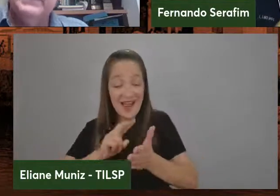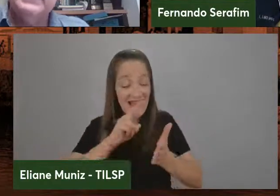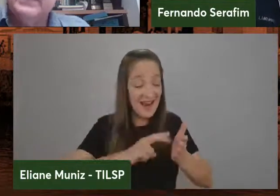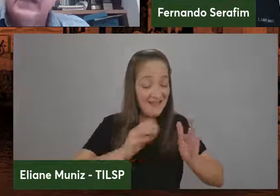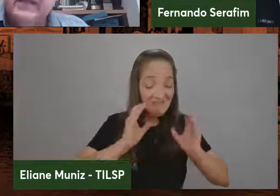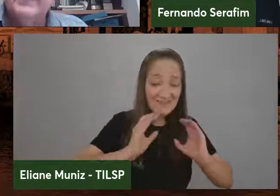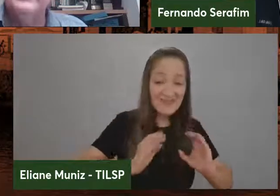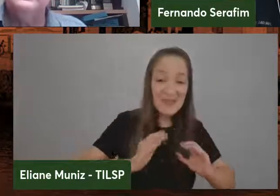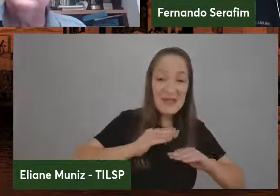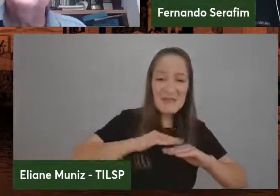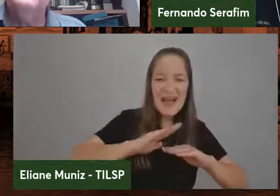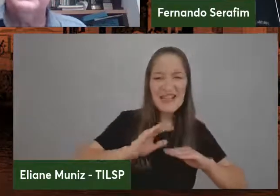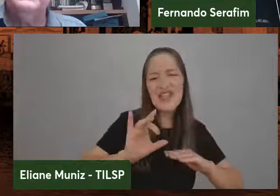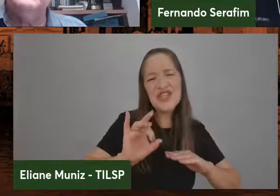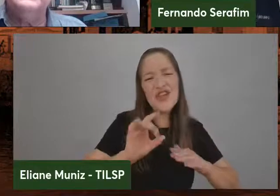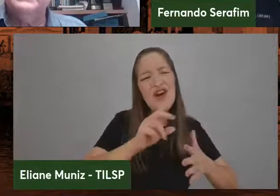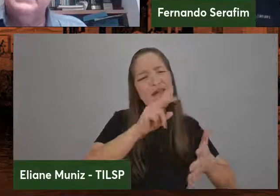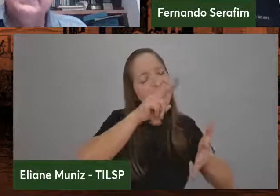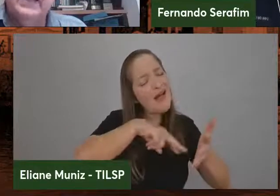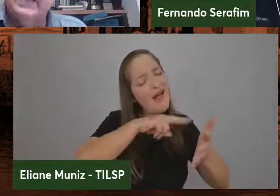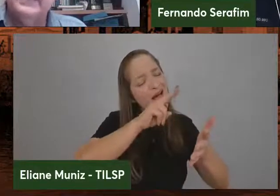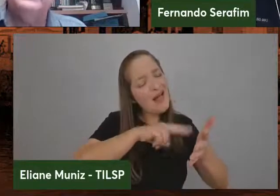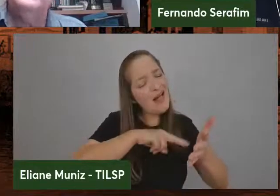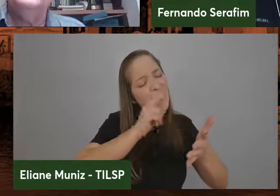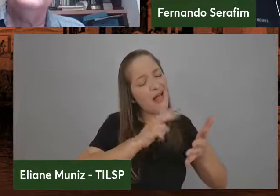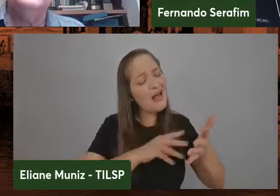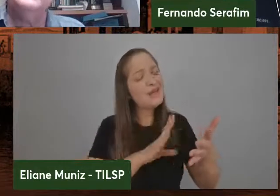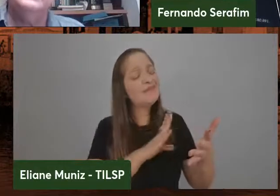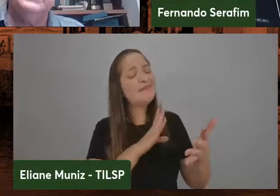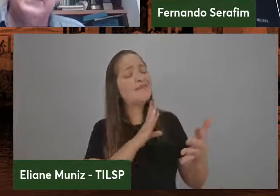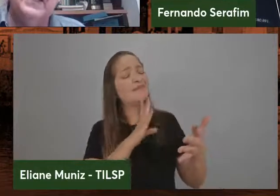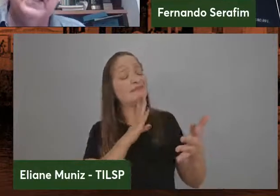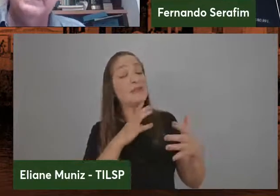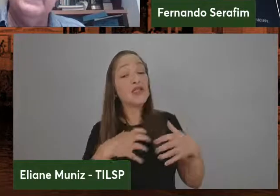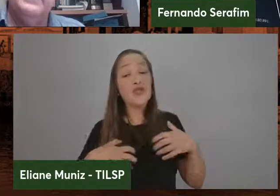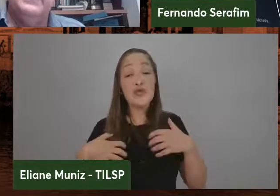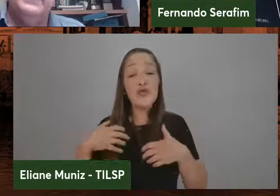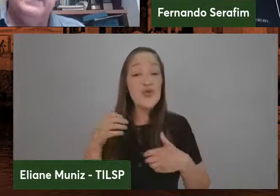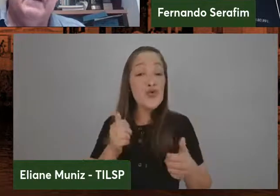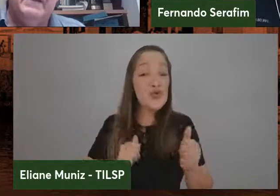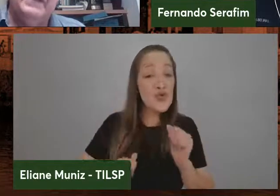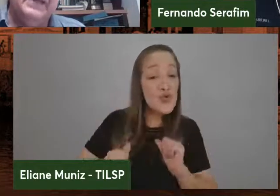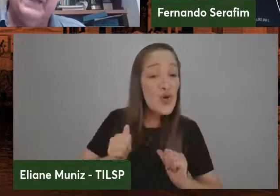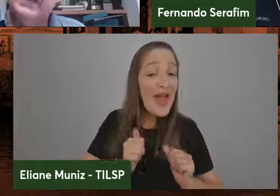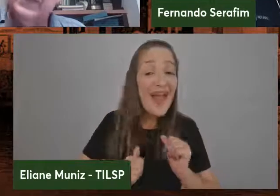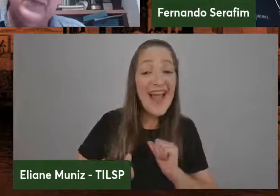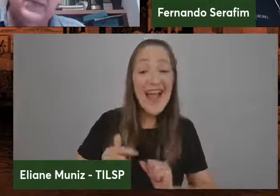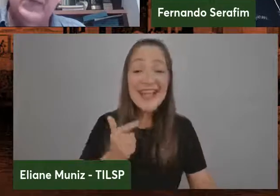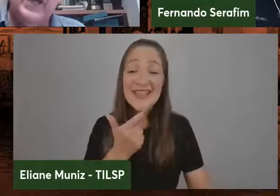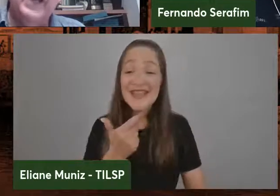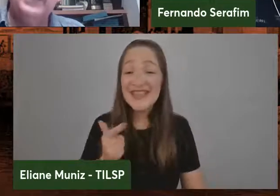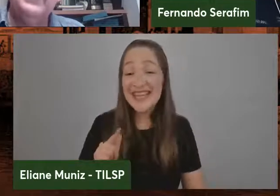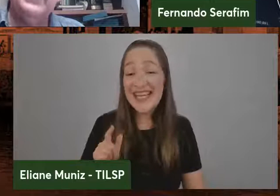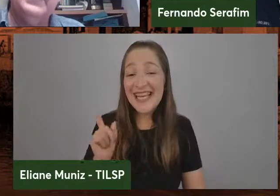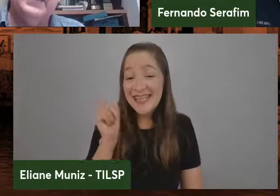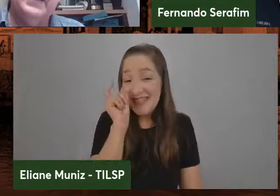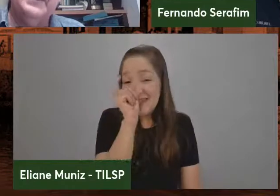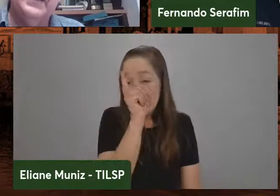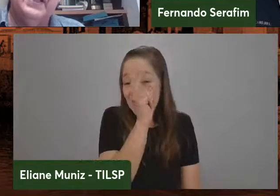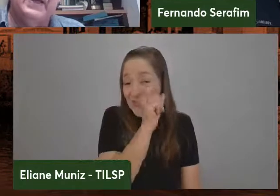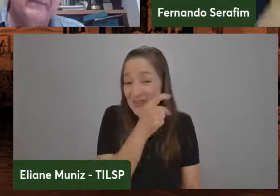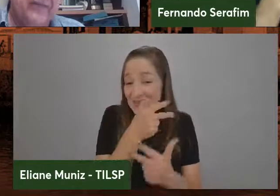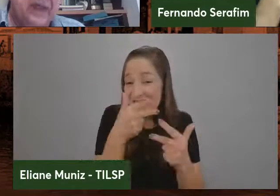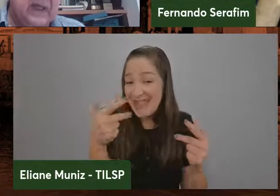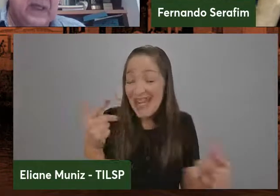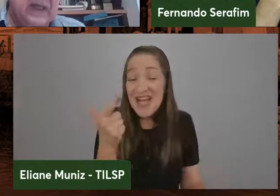você apenas está ali lendo, sem aquela ânsia, sem aquela. Sem essas dificuldades, sem